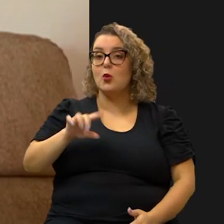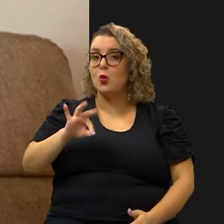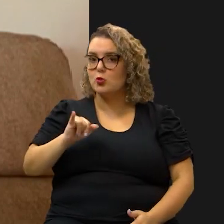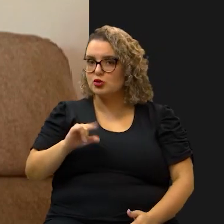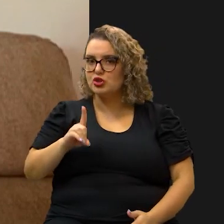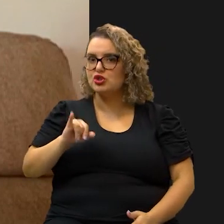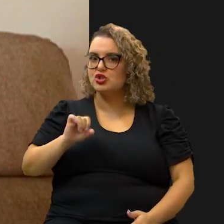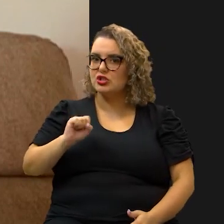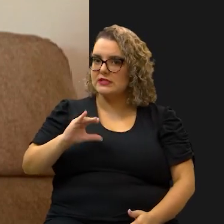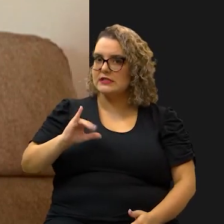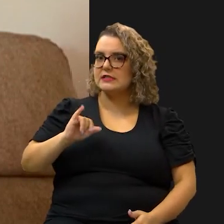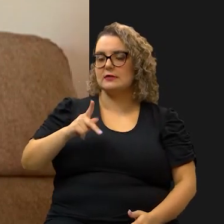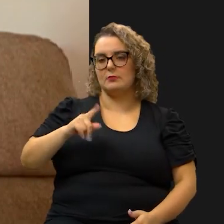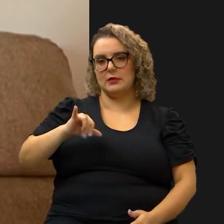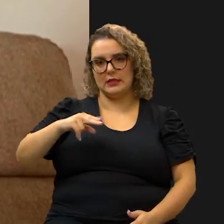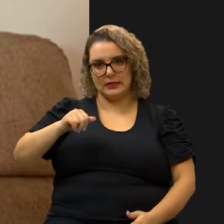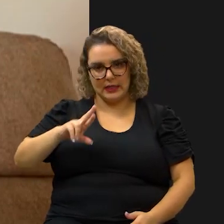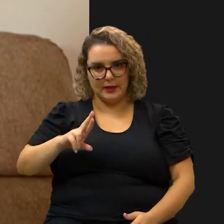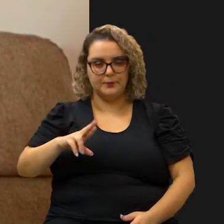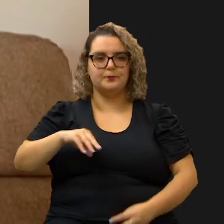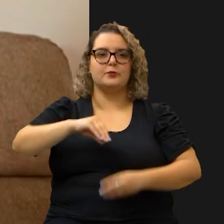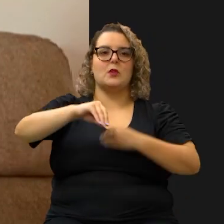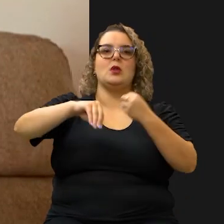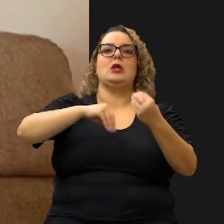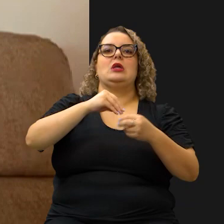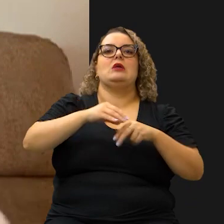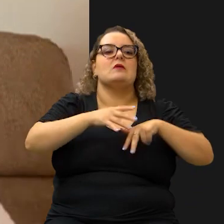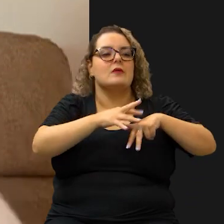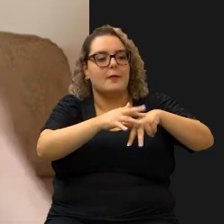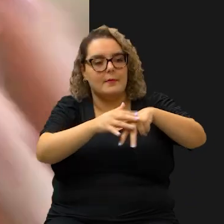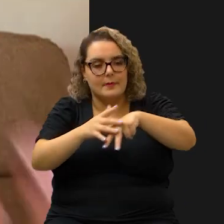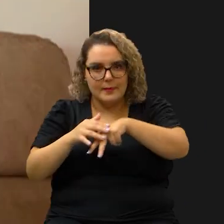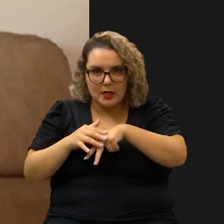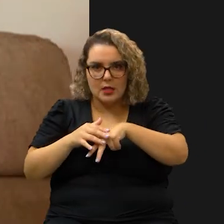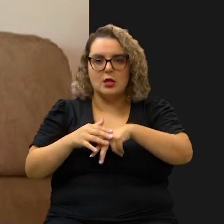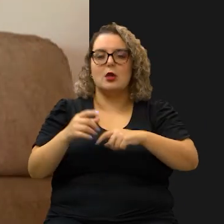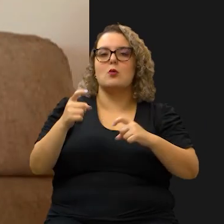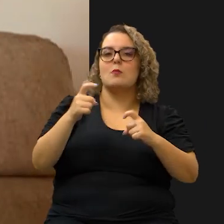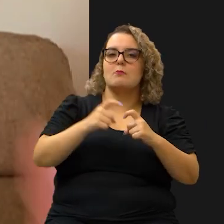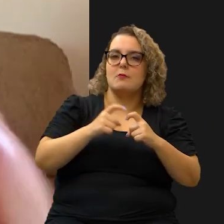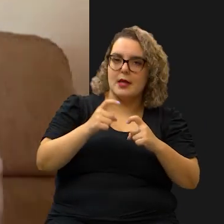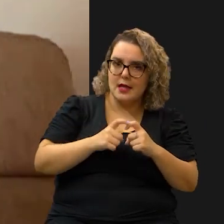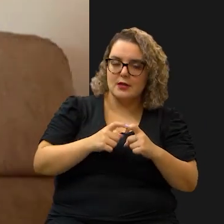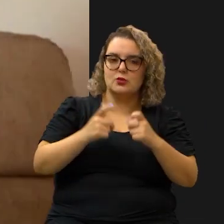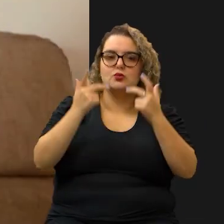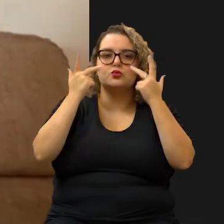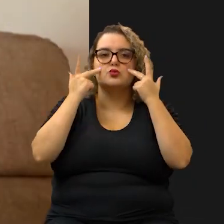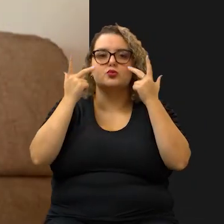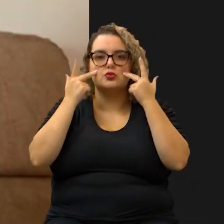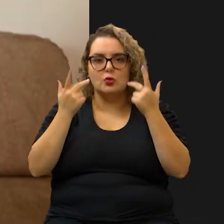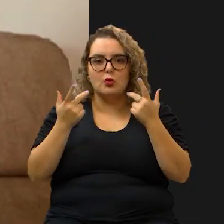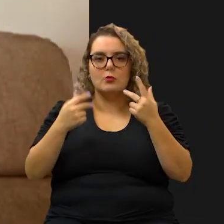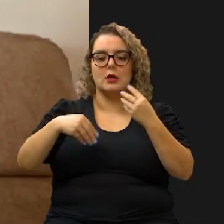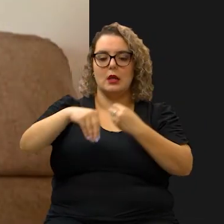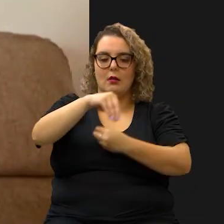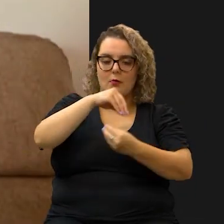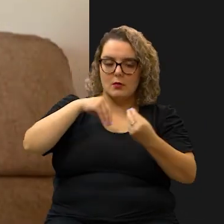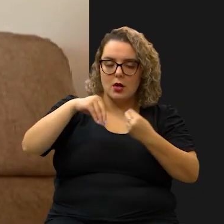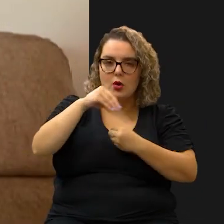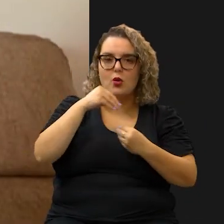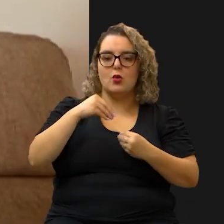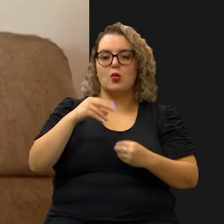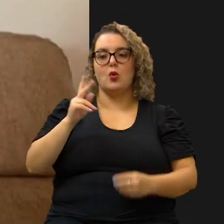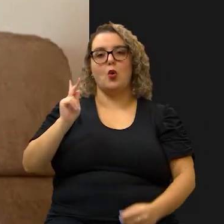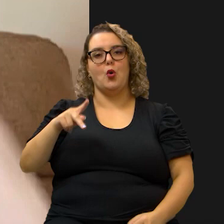geralmente, ele é multidisciplinar. Ele envolve tanto a questão do paciente, a questão médico, geralmente a